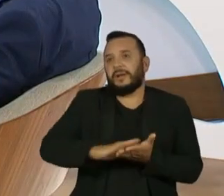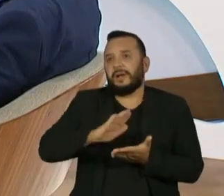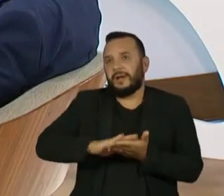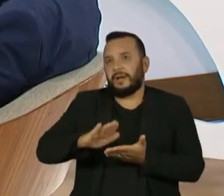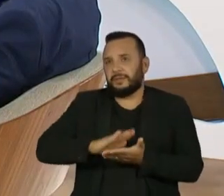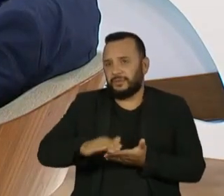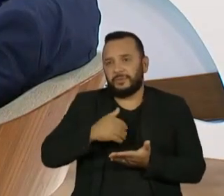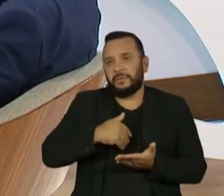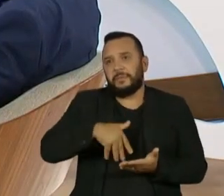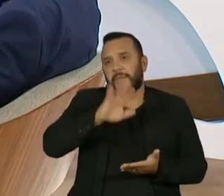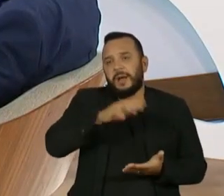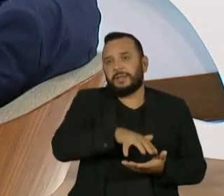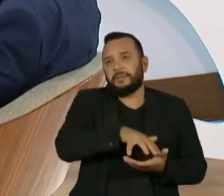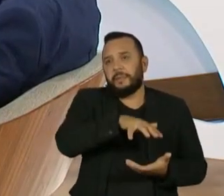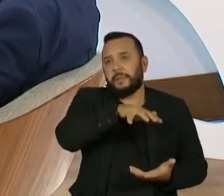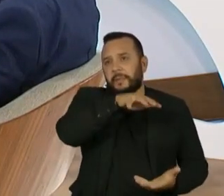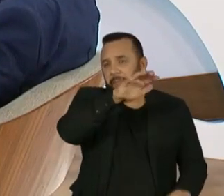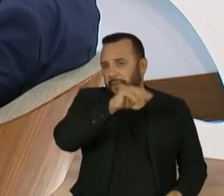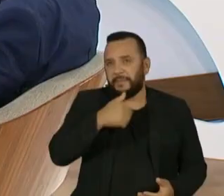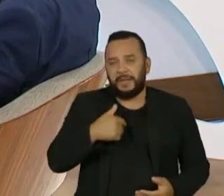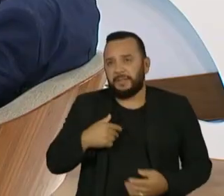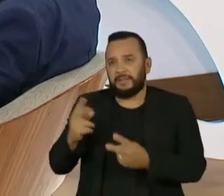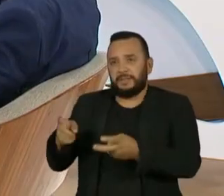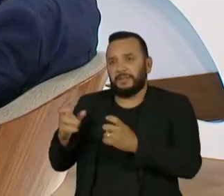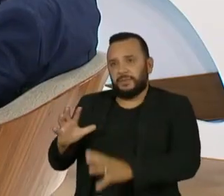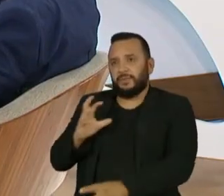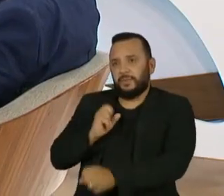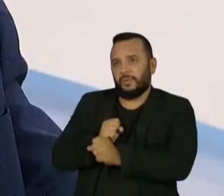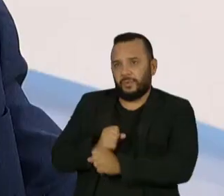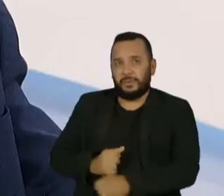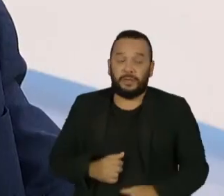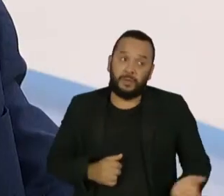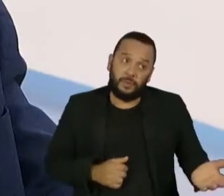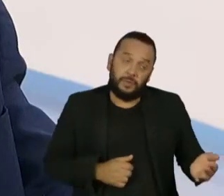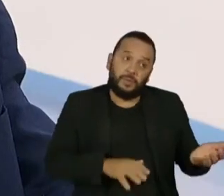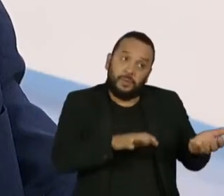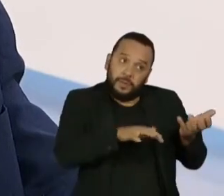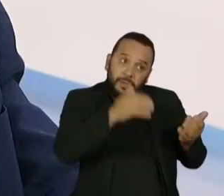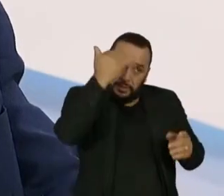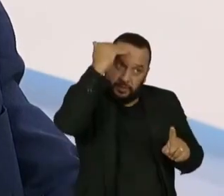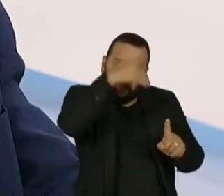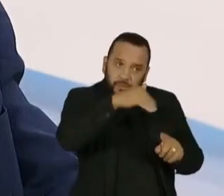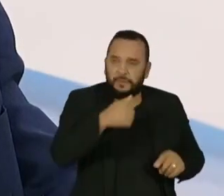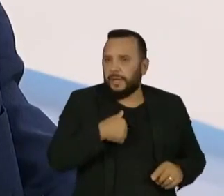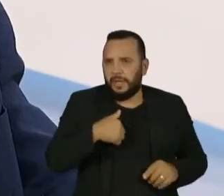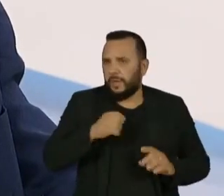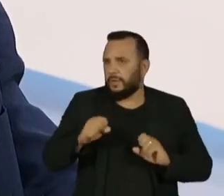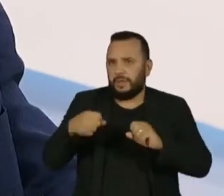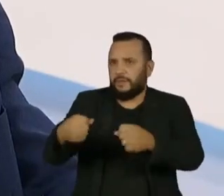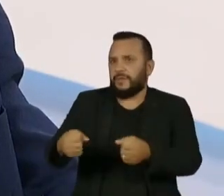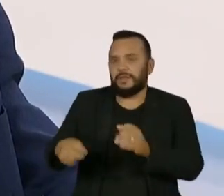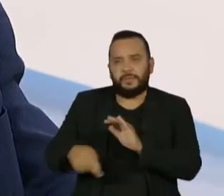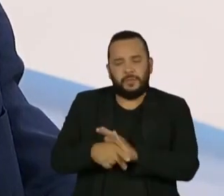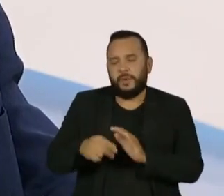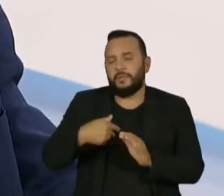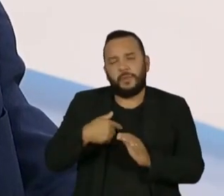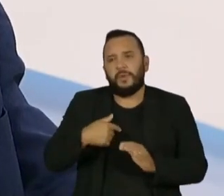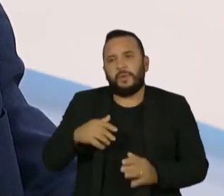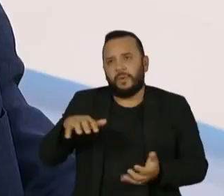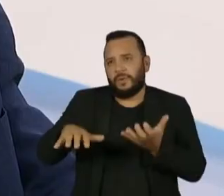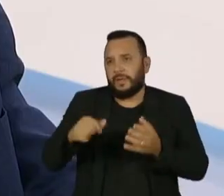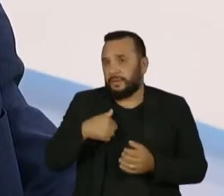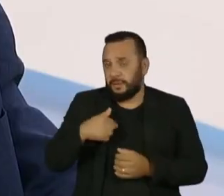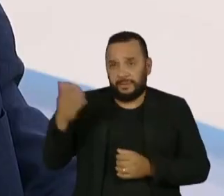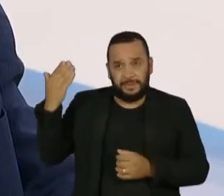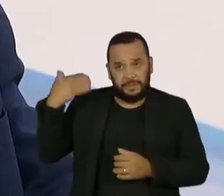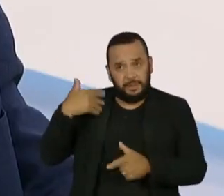de receita. É isso que eu estou dizendo. O Congresso não tem sua responsabilidade? Bem, primeiro, é evidente que aqui eu não estou defendendo o Congresso, estou falando como líder da oposição e eu não estava no